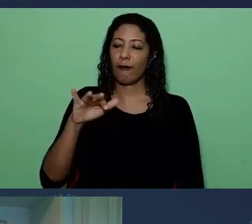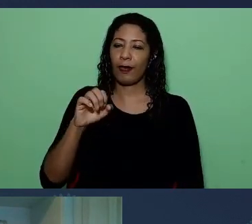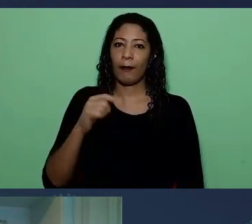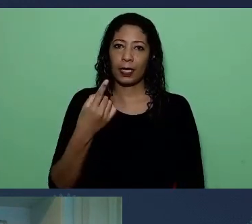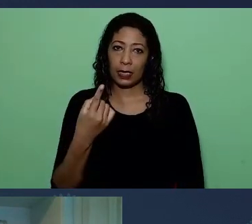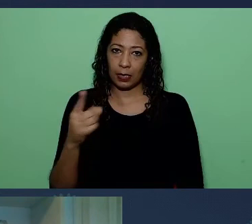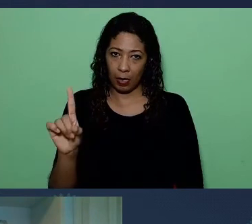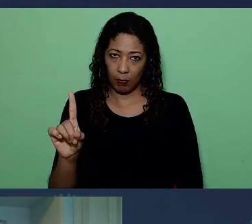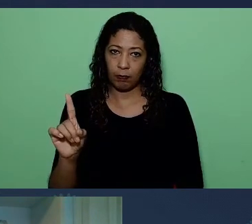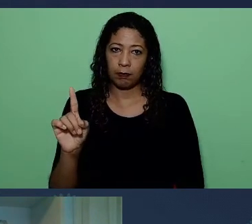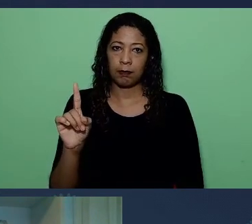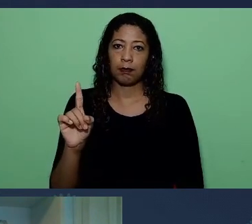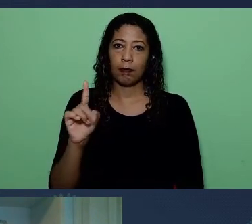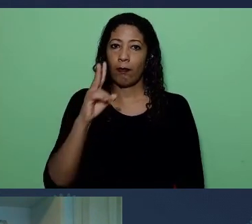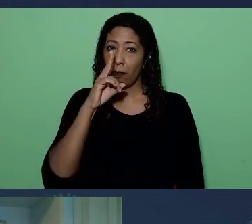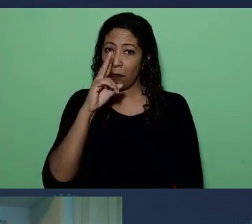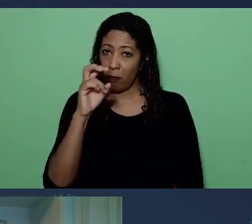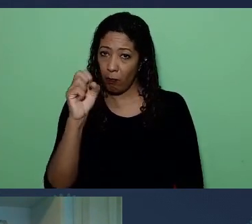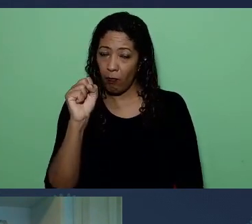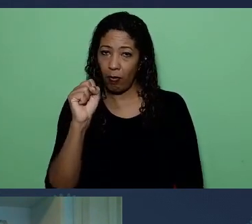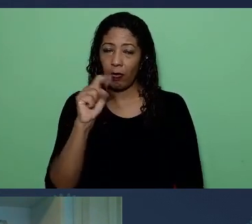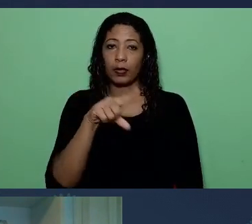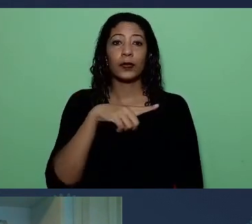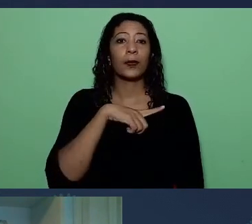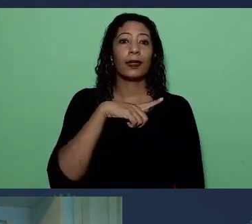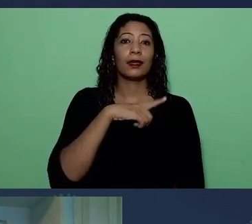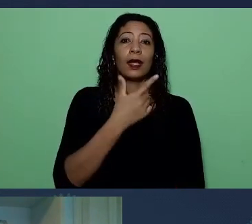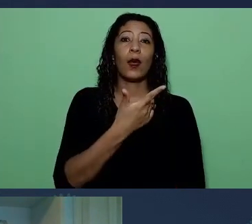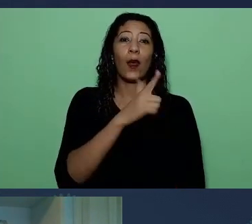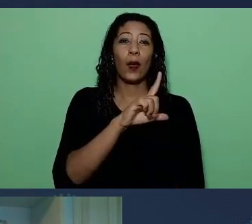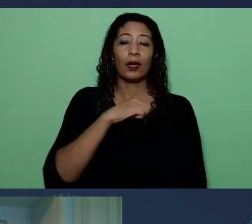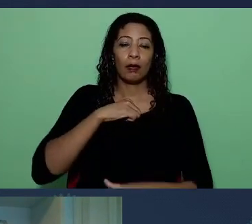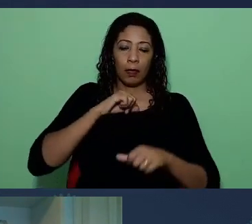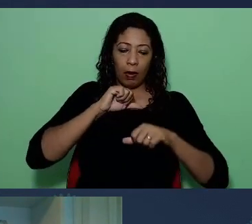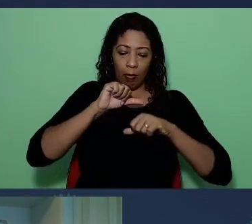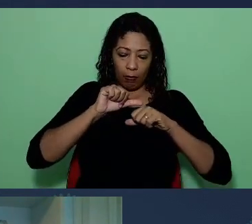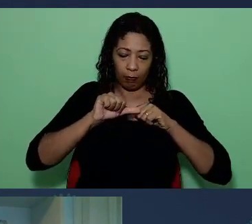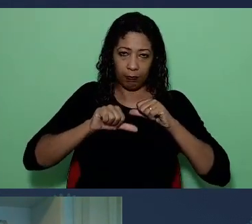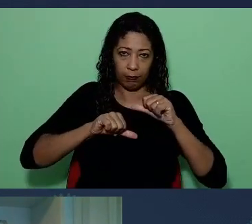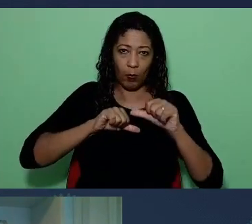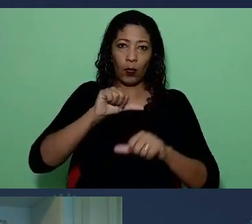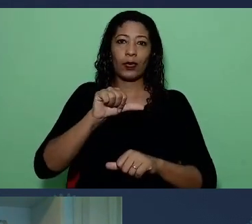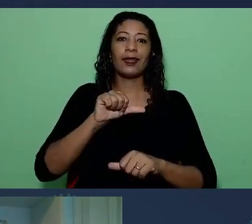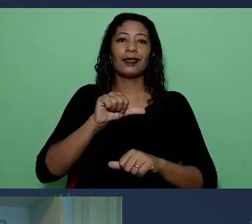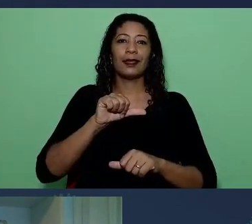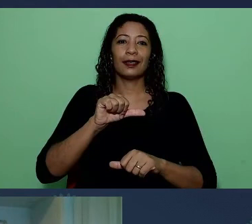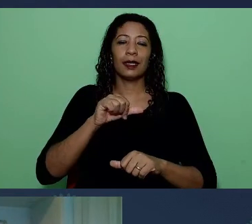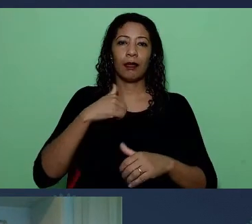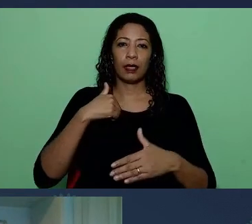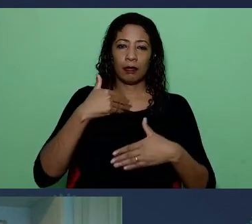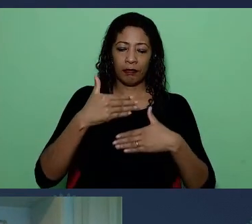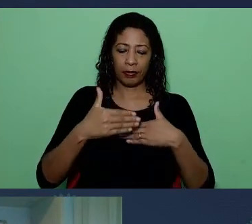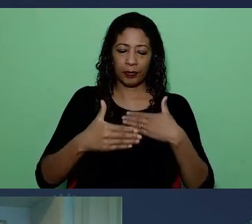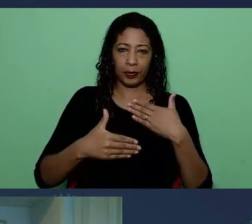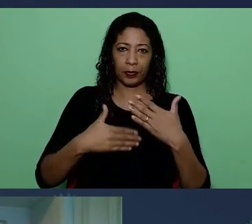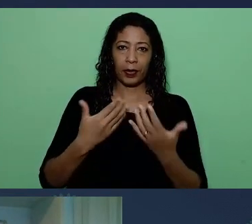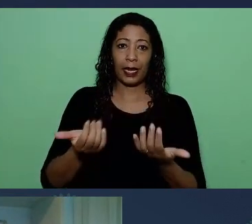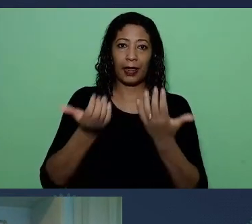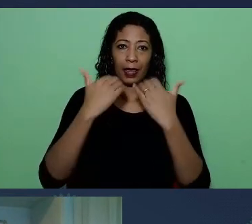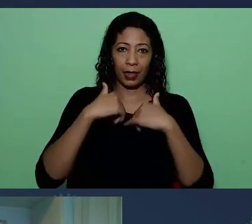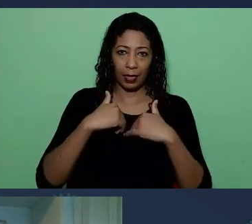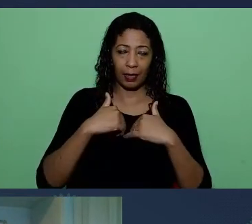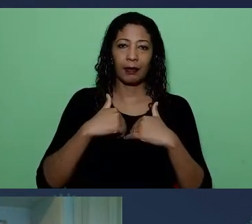caráter também autonômico, existe uma alteração autonômica, e todo esse processo autonômico, que também